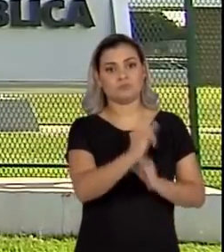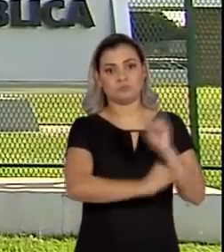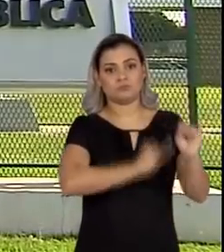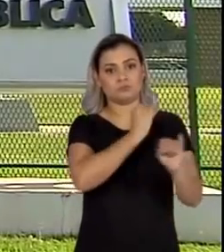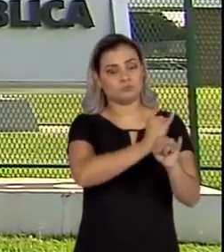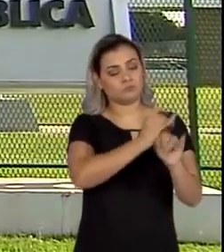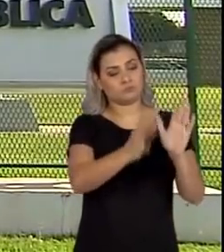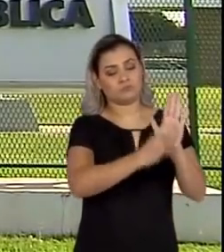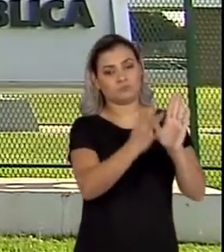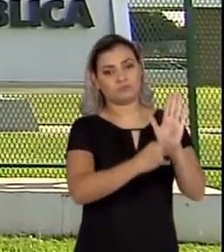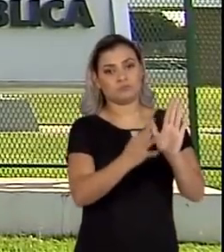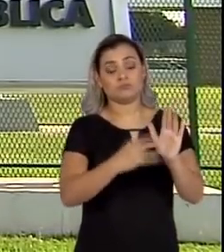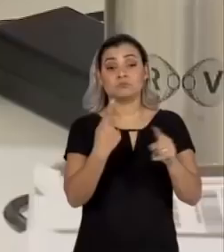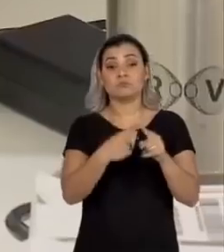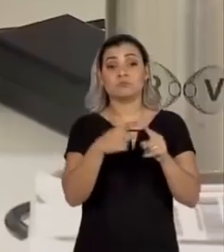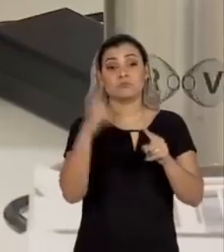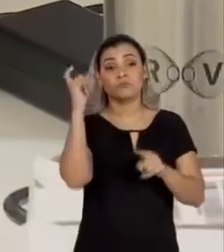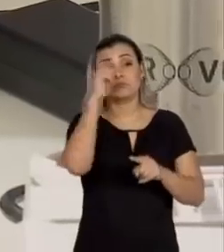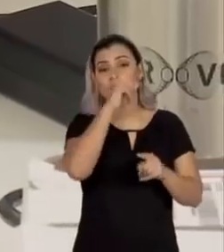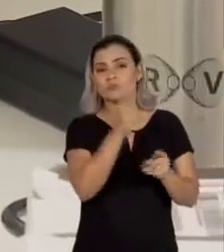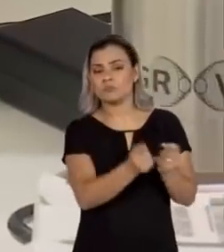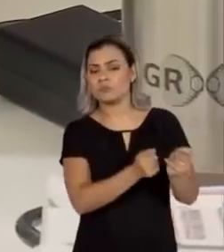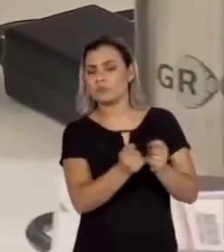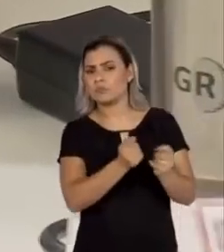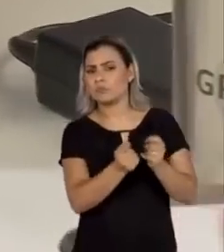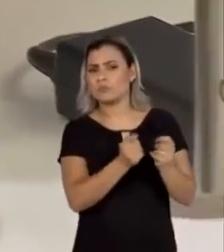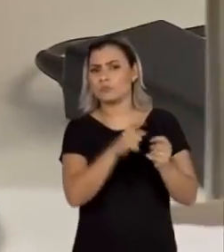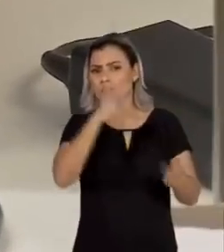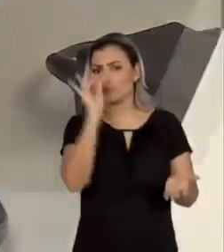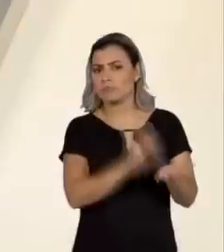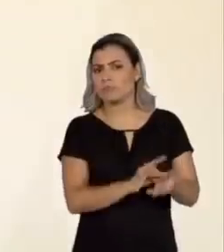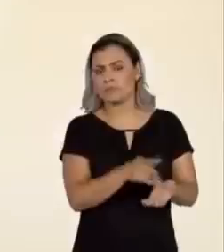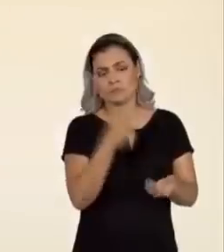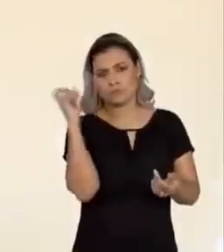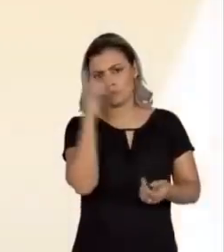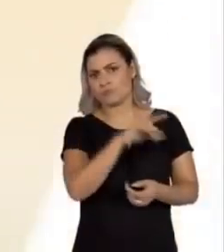alegando dificuldade em conferir a veracidade delas.